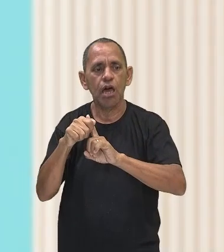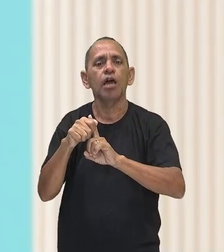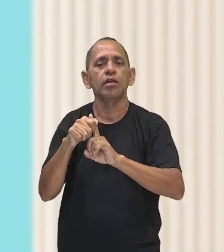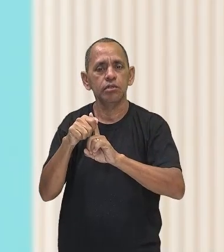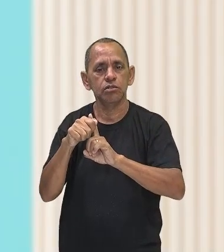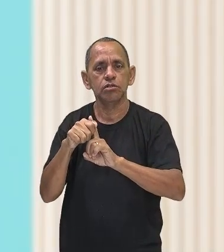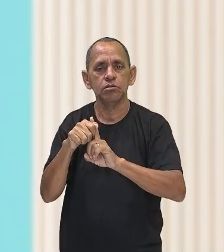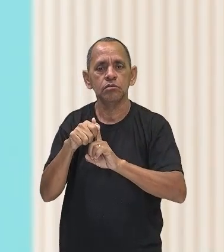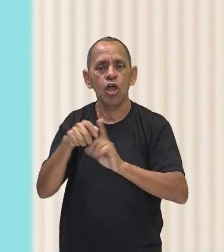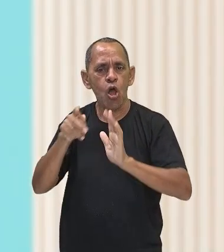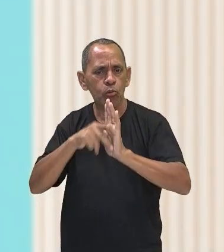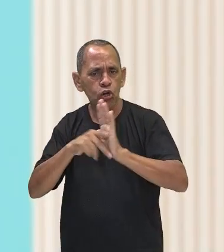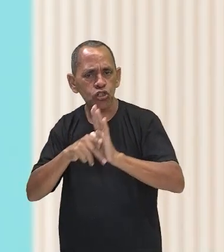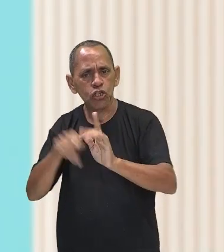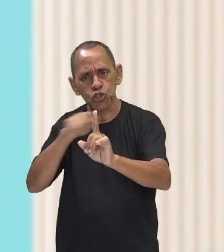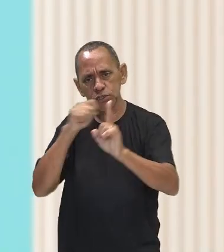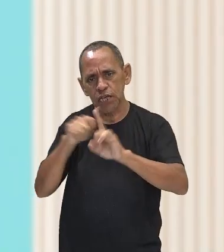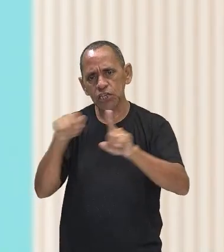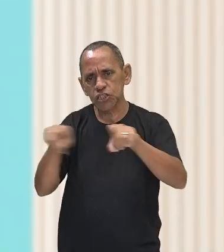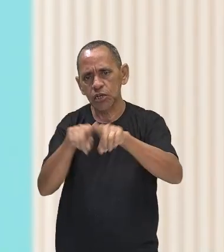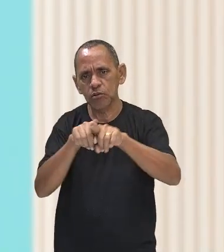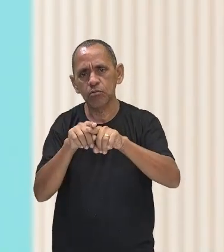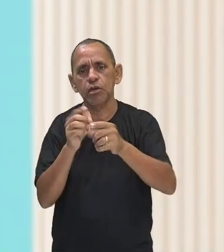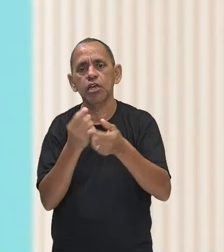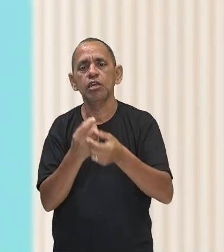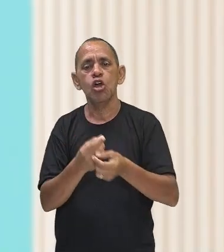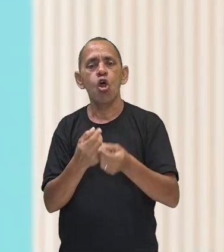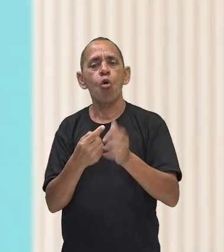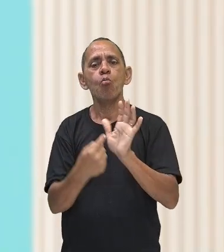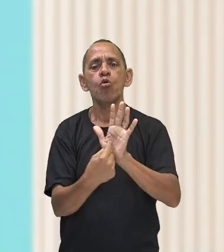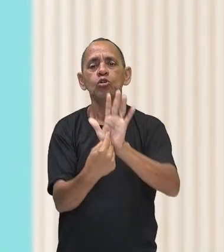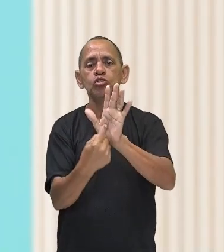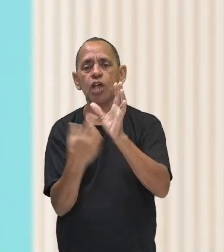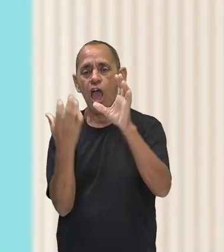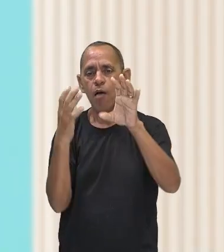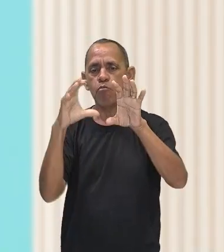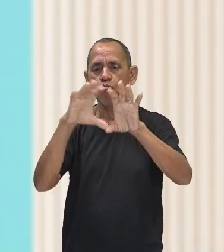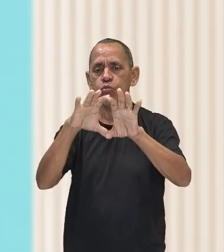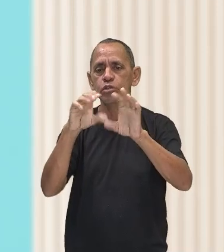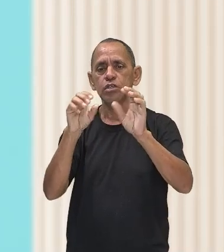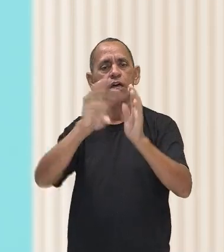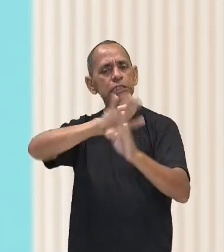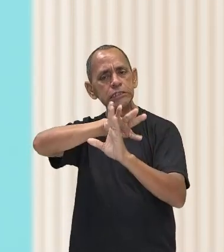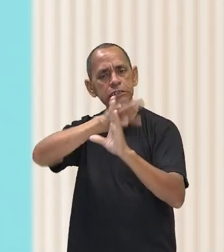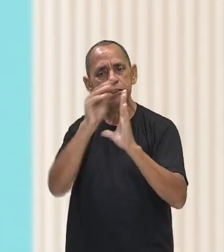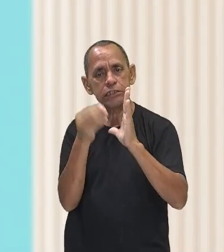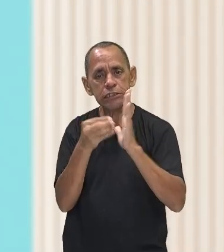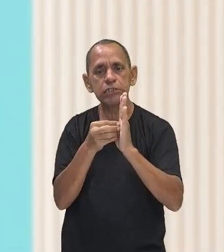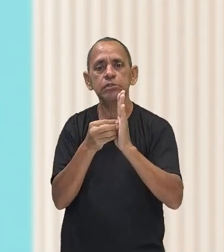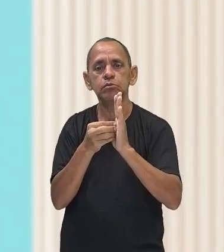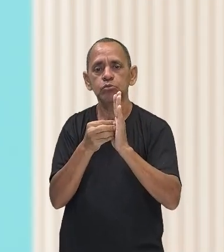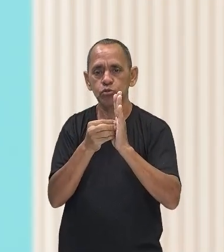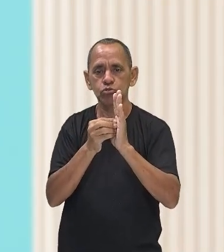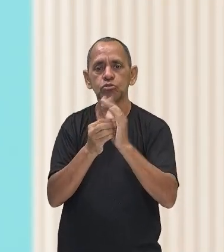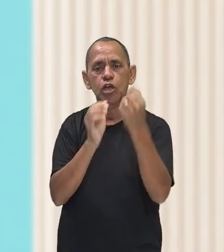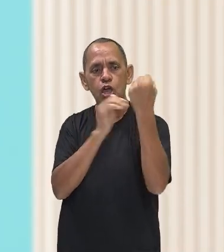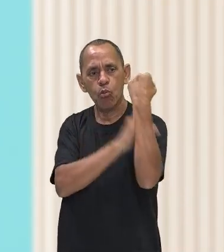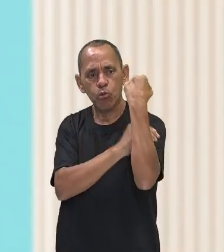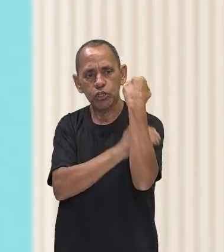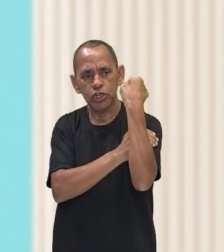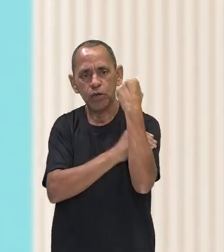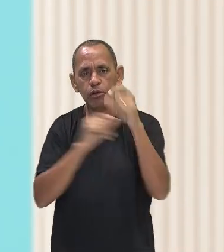redefinição da bunda como um símbolo de emponderamento e expressão de identid